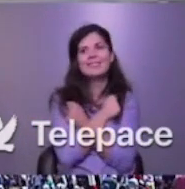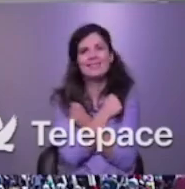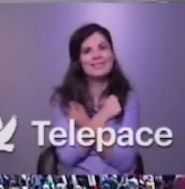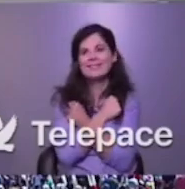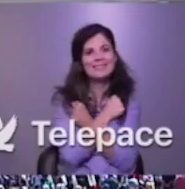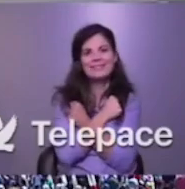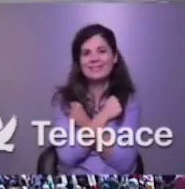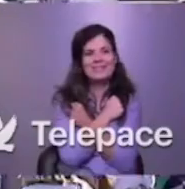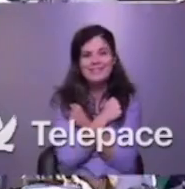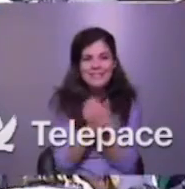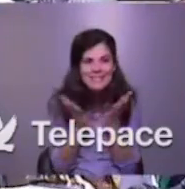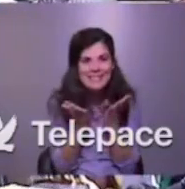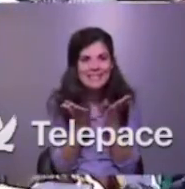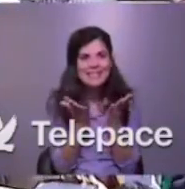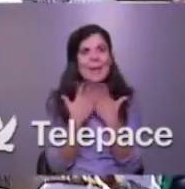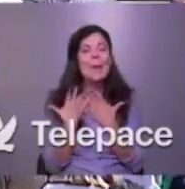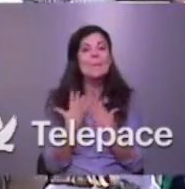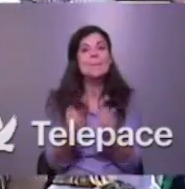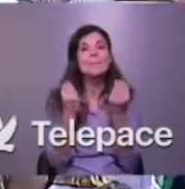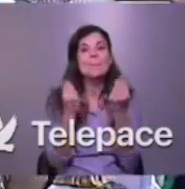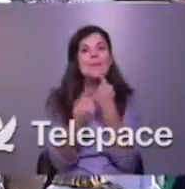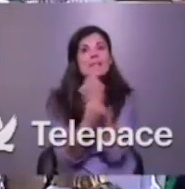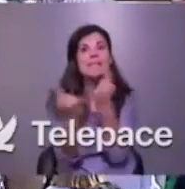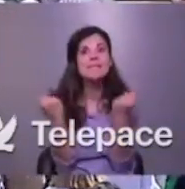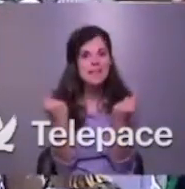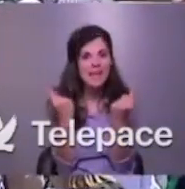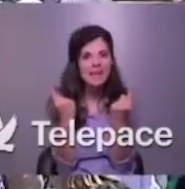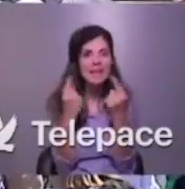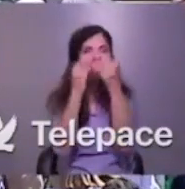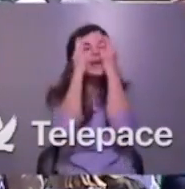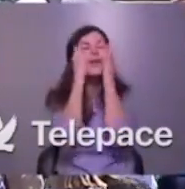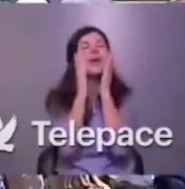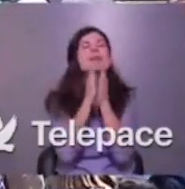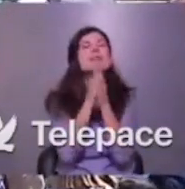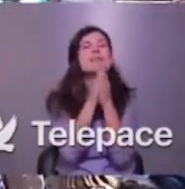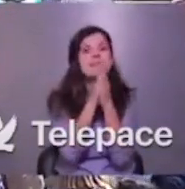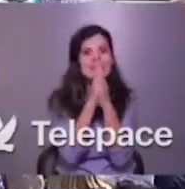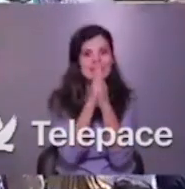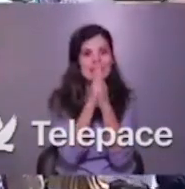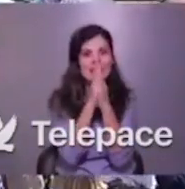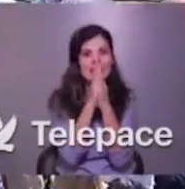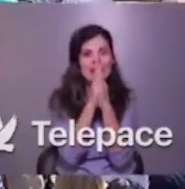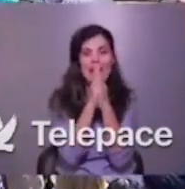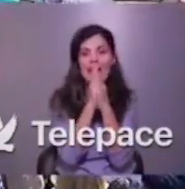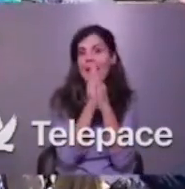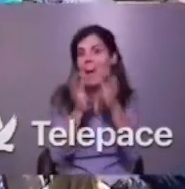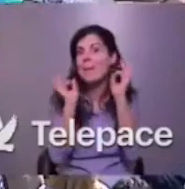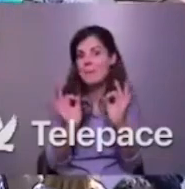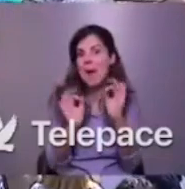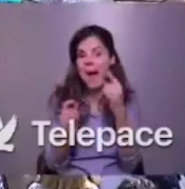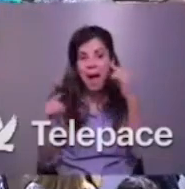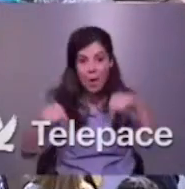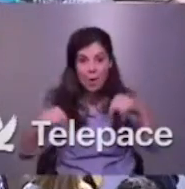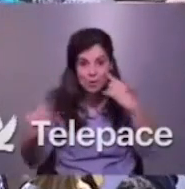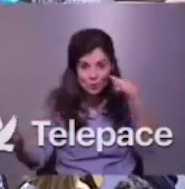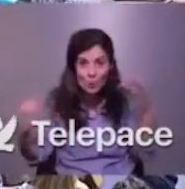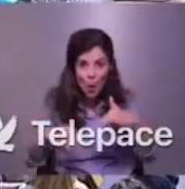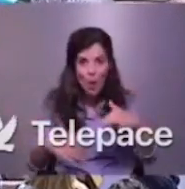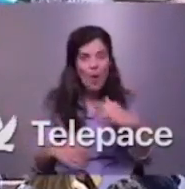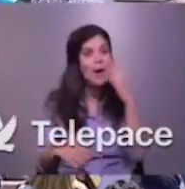abraço. Quero dizer uma coisa. Nossa Senhora está muito contente de vos ver